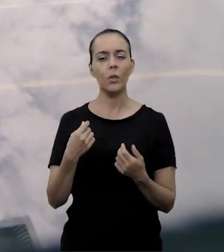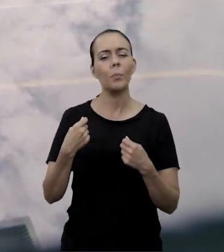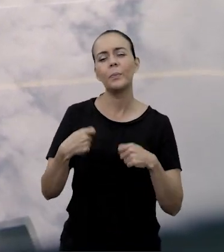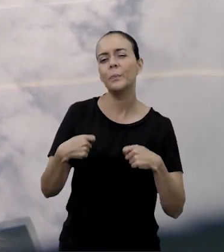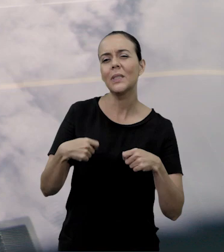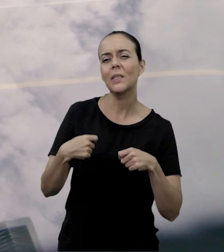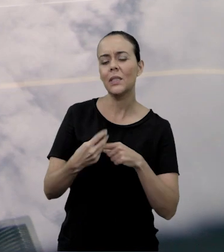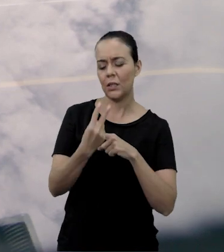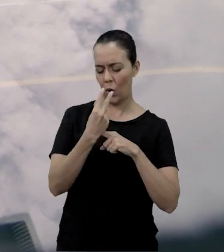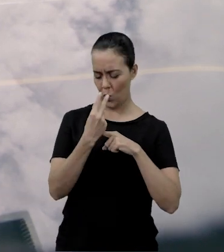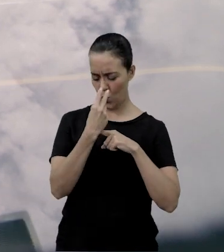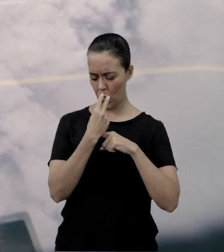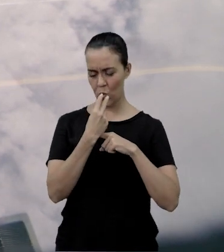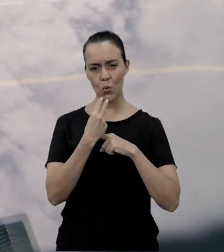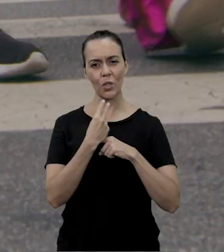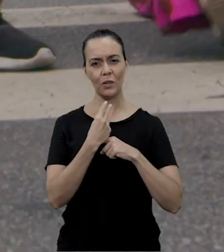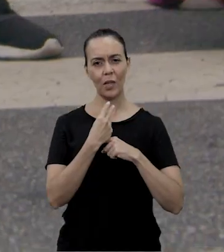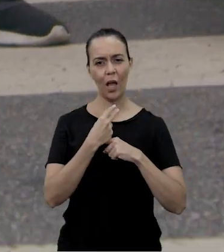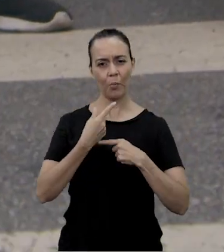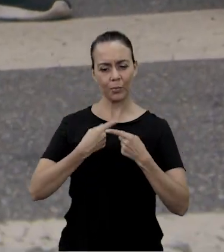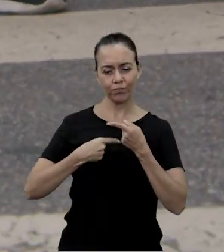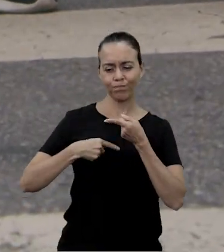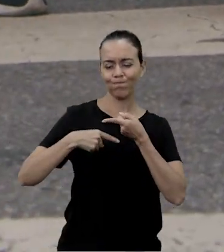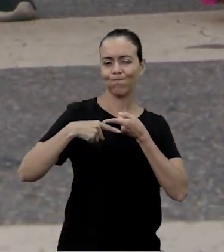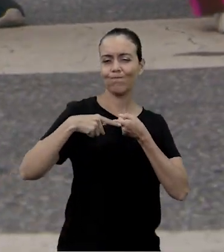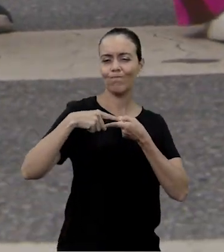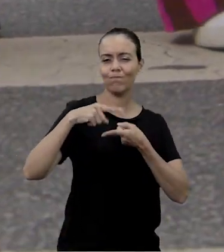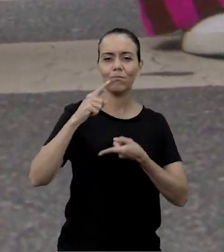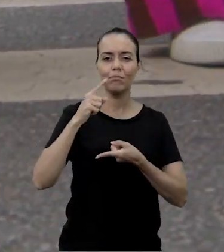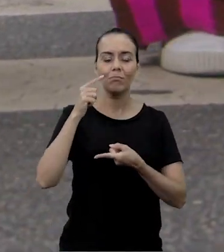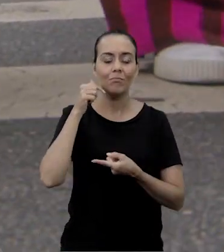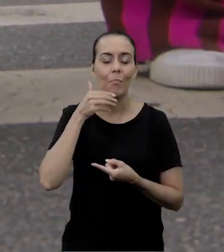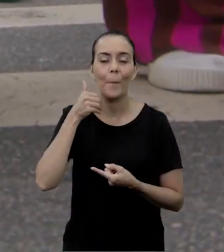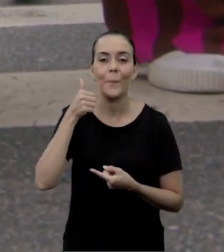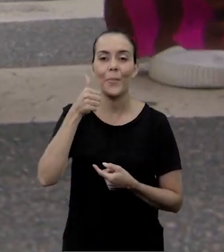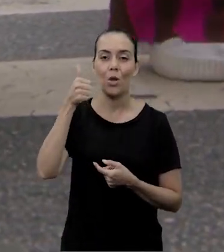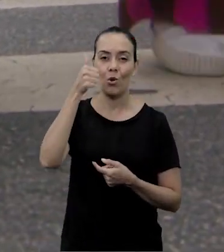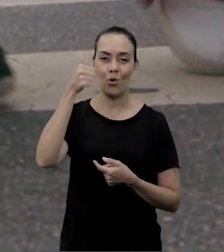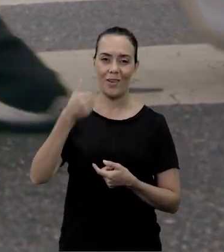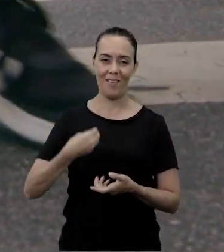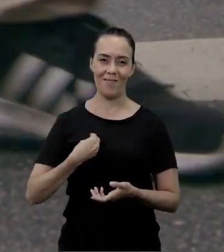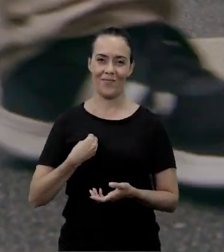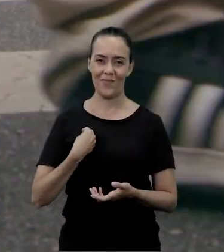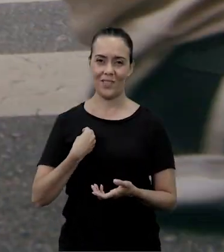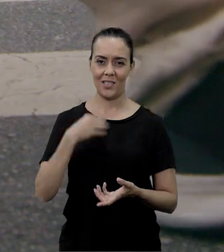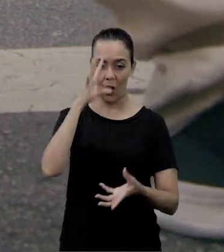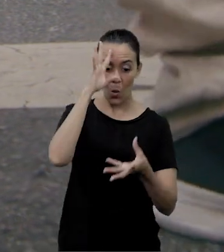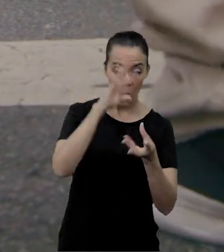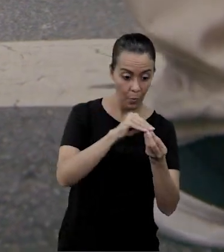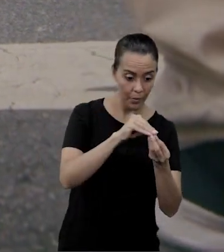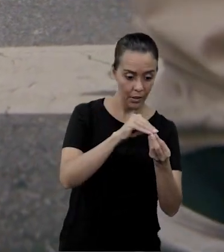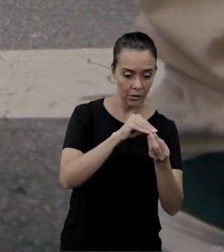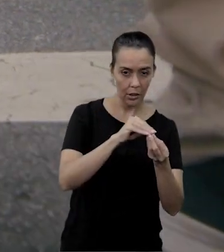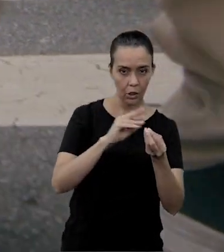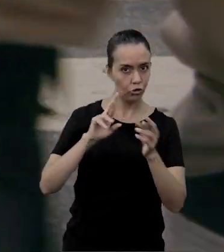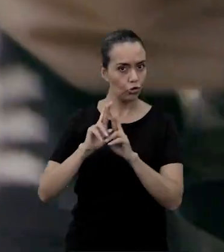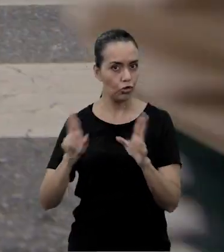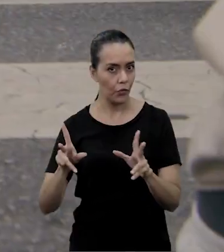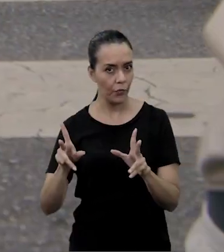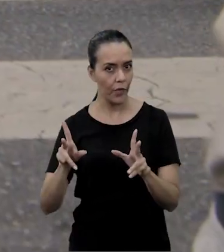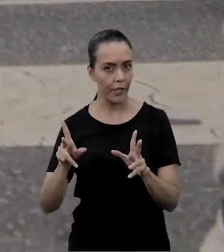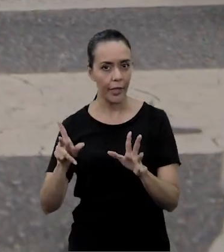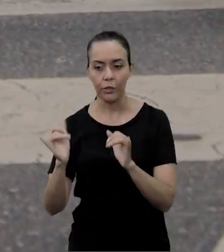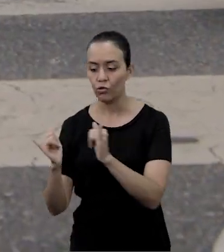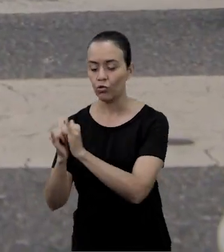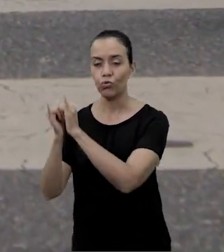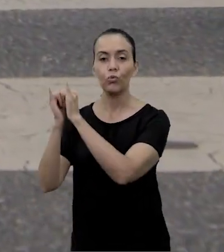cultivo da vida do espírito, leva à busca por compreensão, né? Compreensão não é perdão, compreensão é